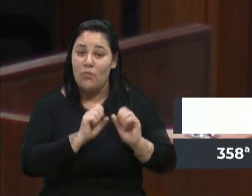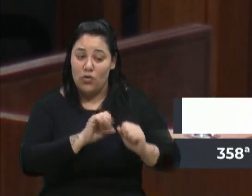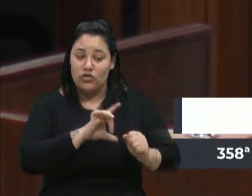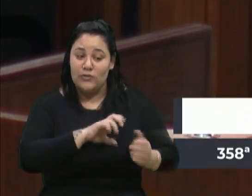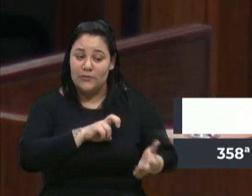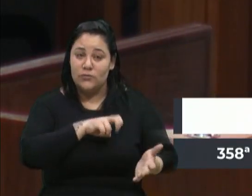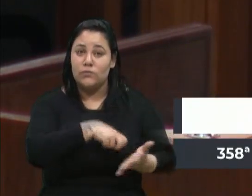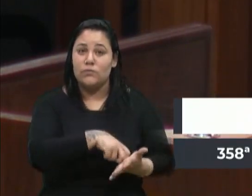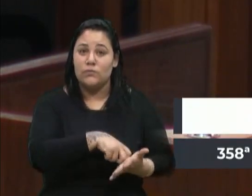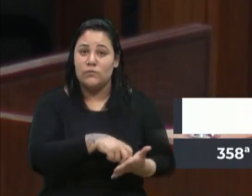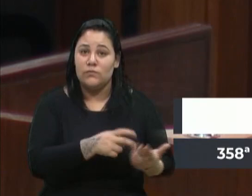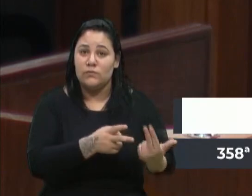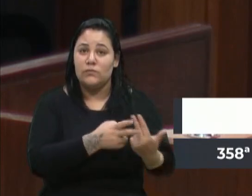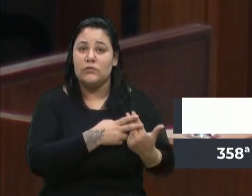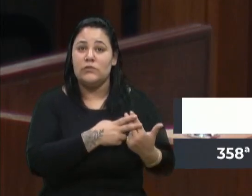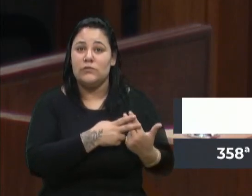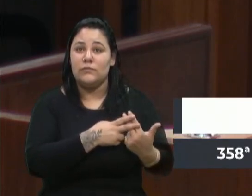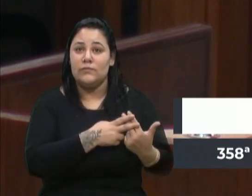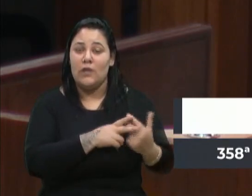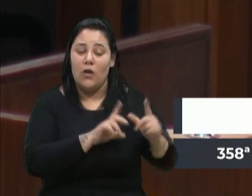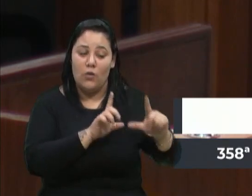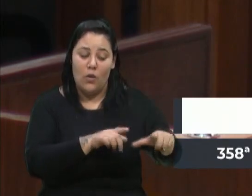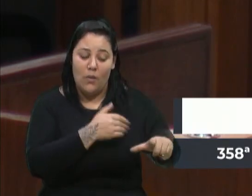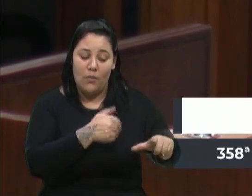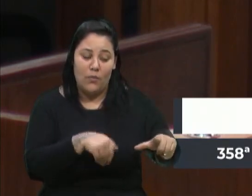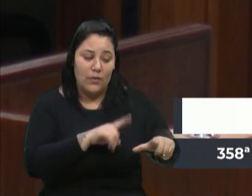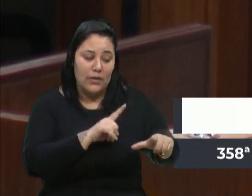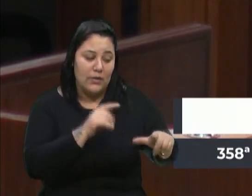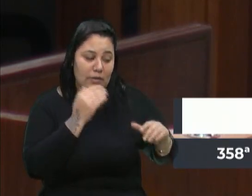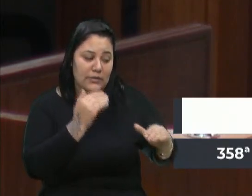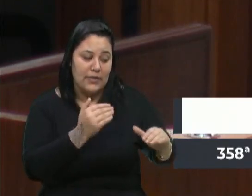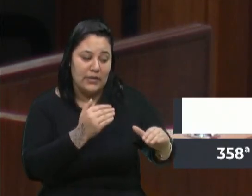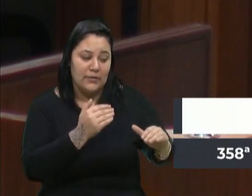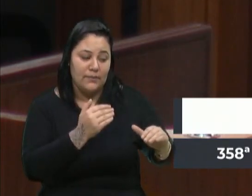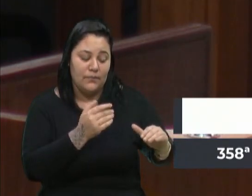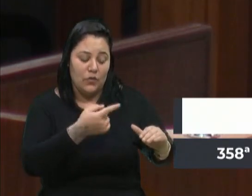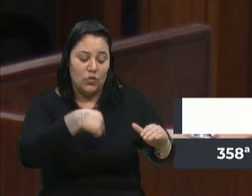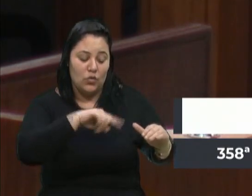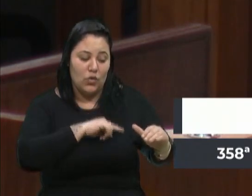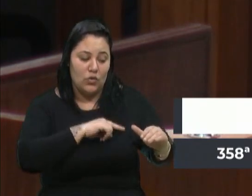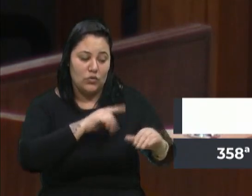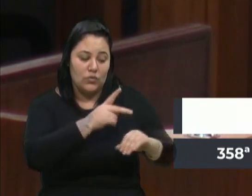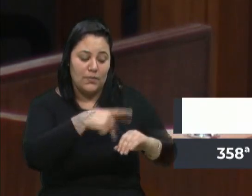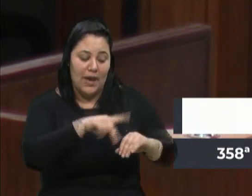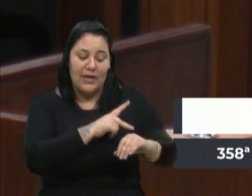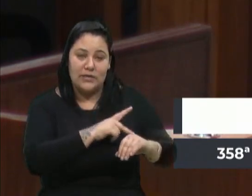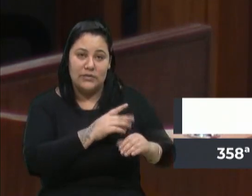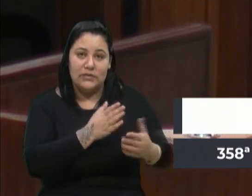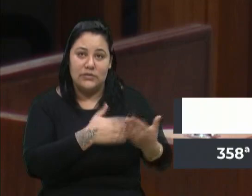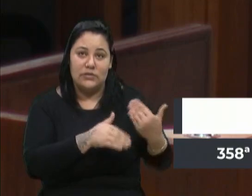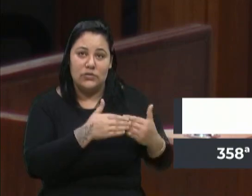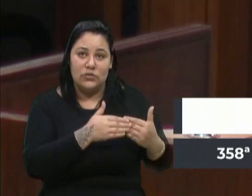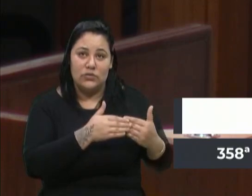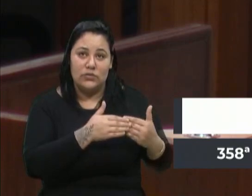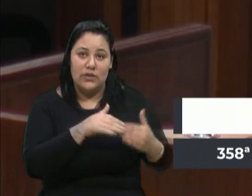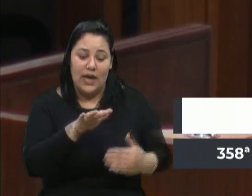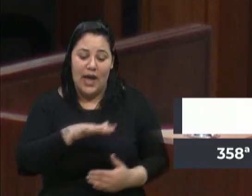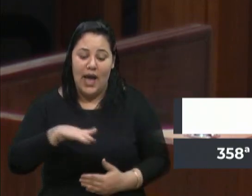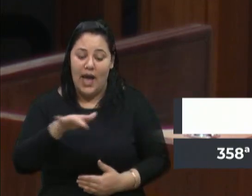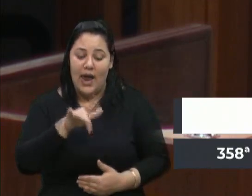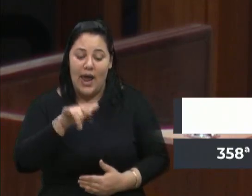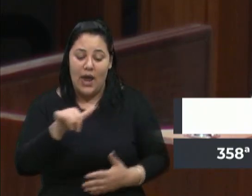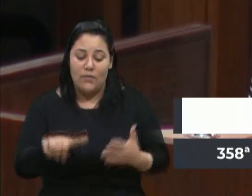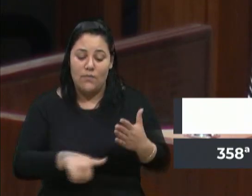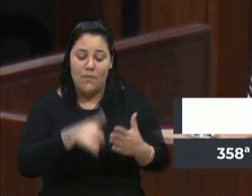que não cumprem, existe. O nosso país, em todas as áreas, ele é um dos melhores países